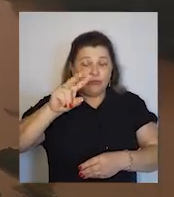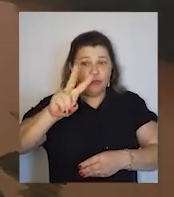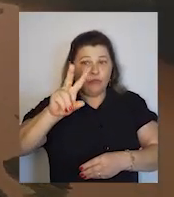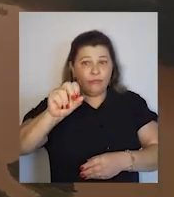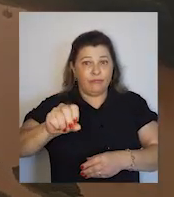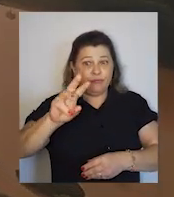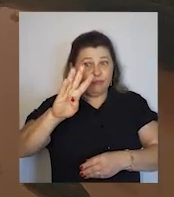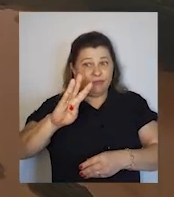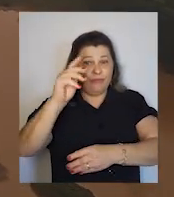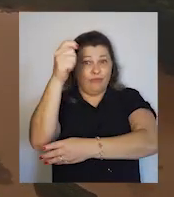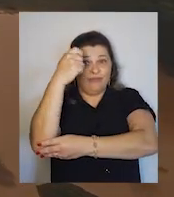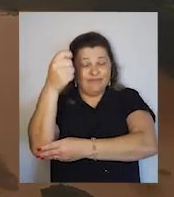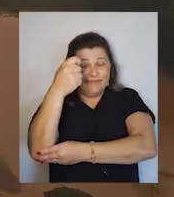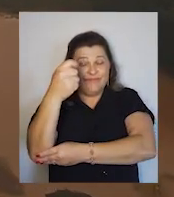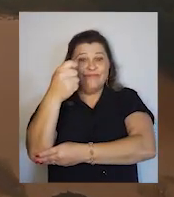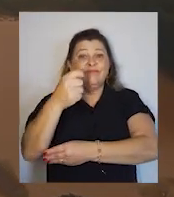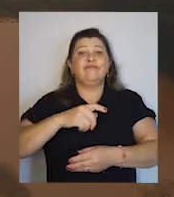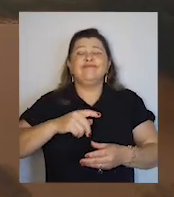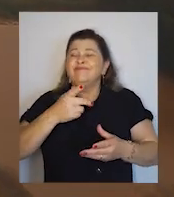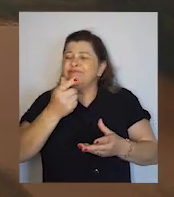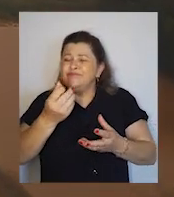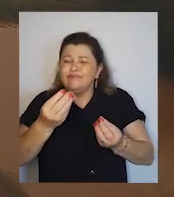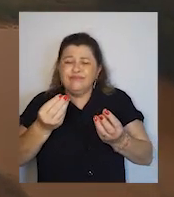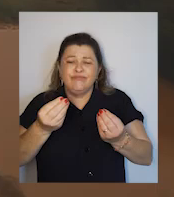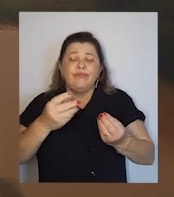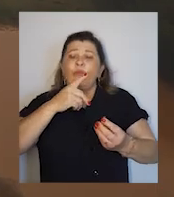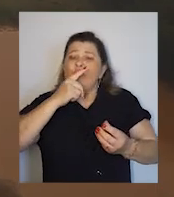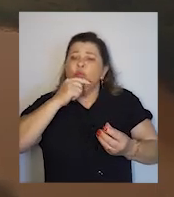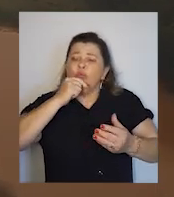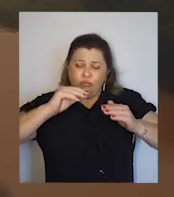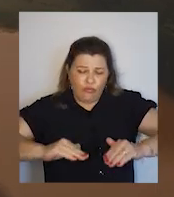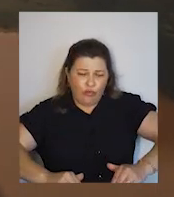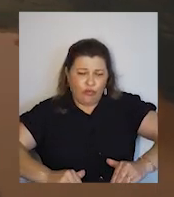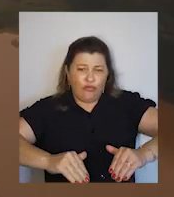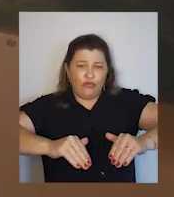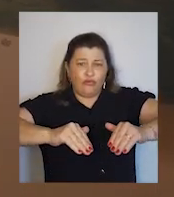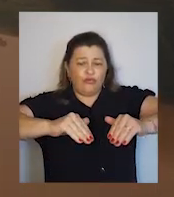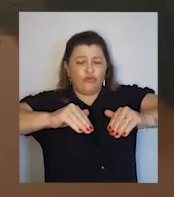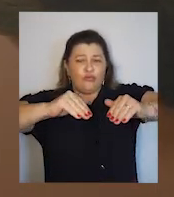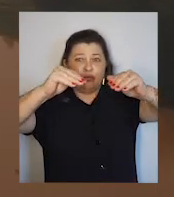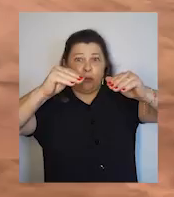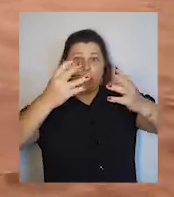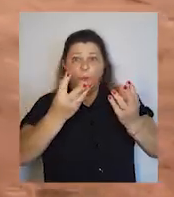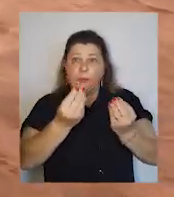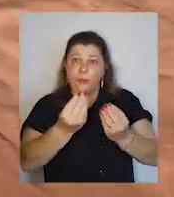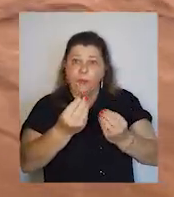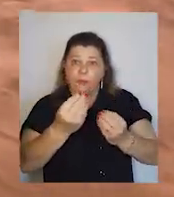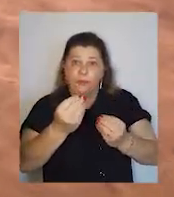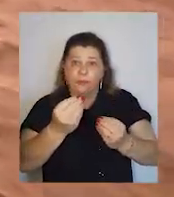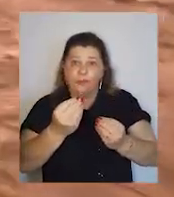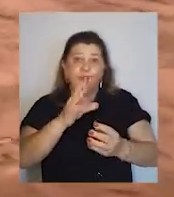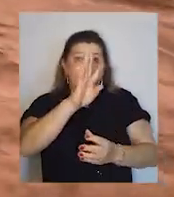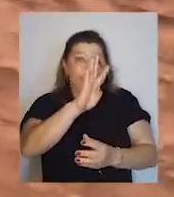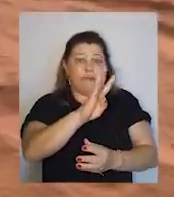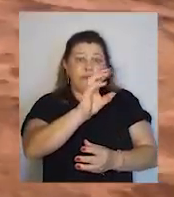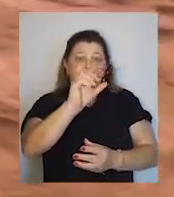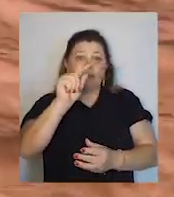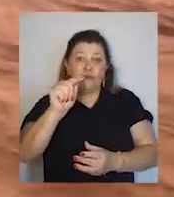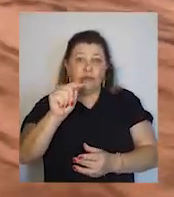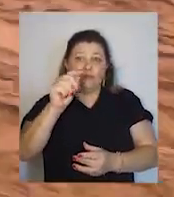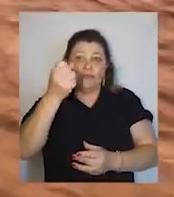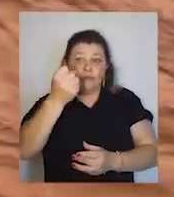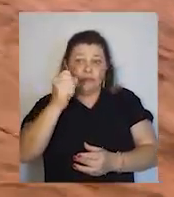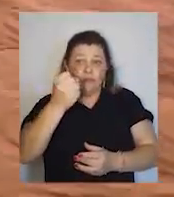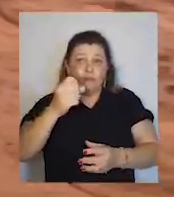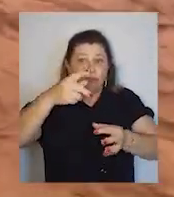Rio Grande do Sul enfrentou a pior tragédia de sua história. Uma enchente devastadora que afetou